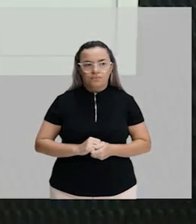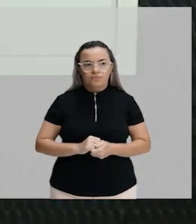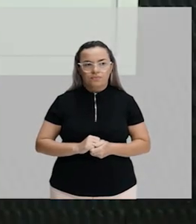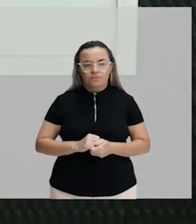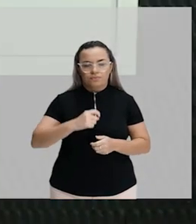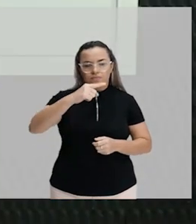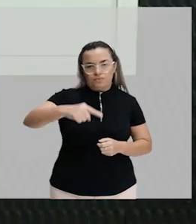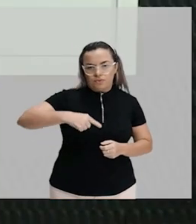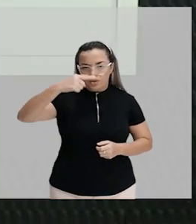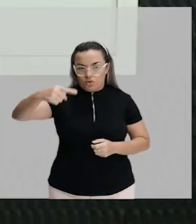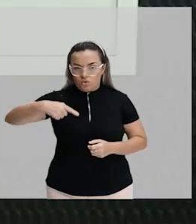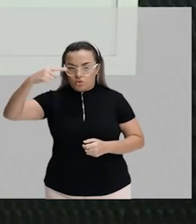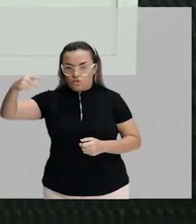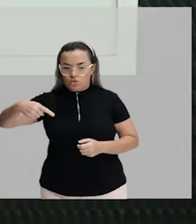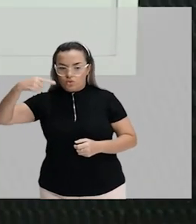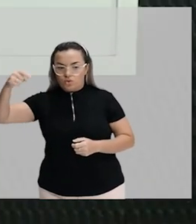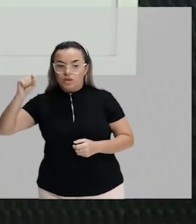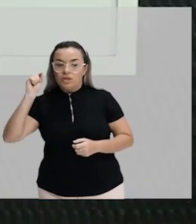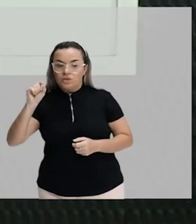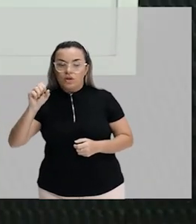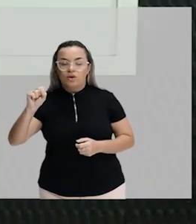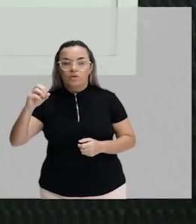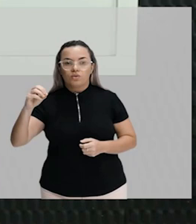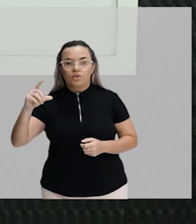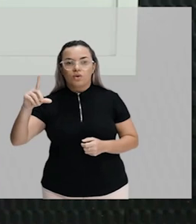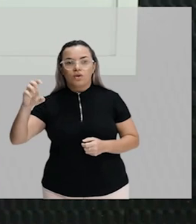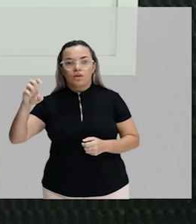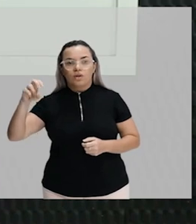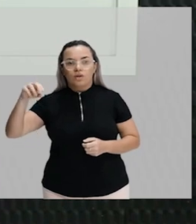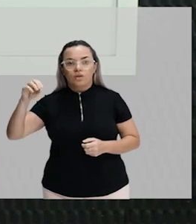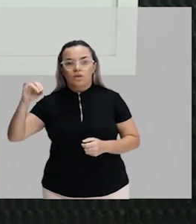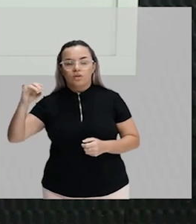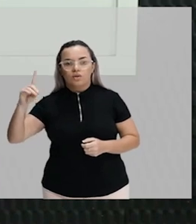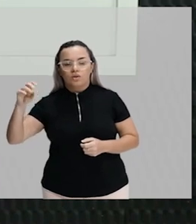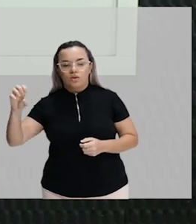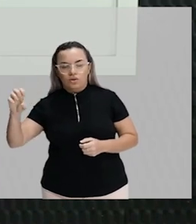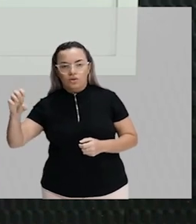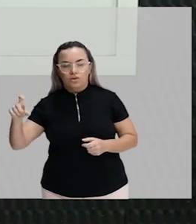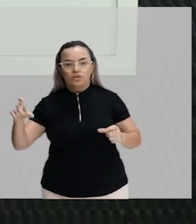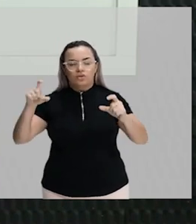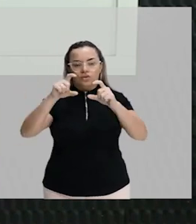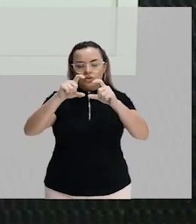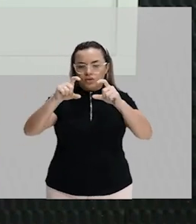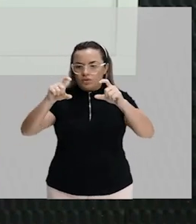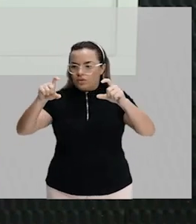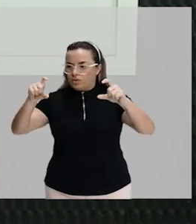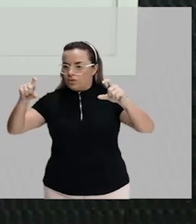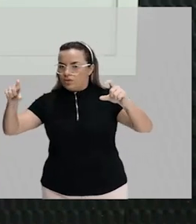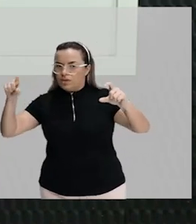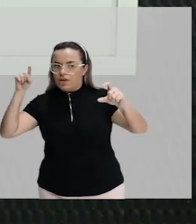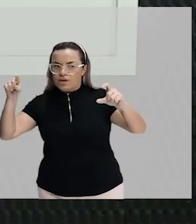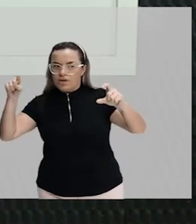espiras Então vai ser introduzido aqui entra essas essas